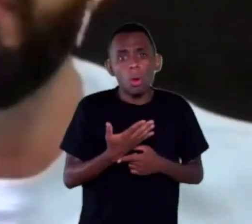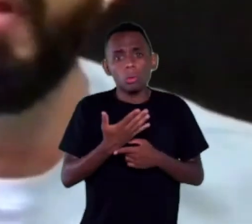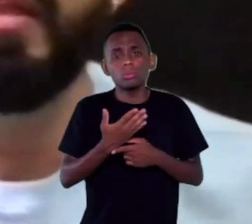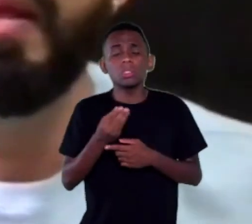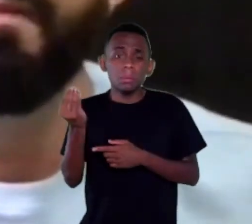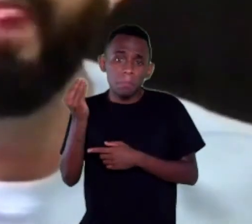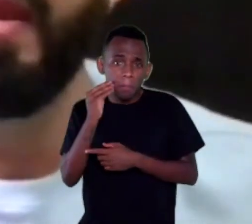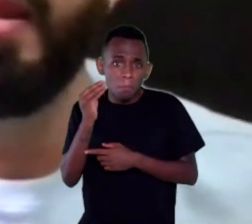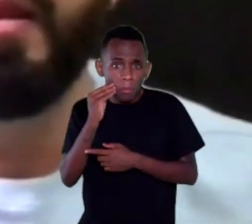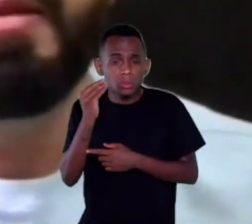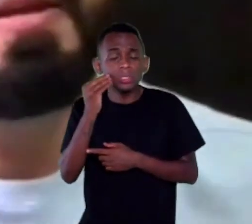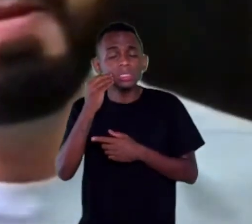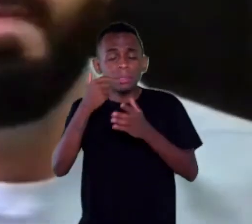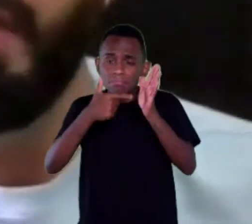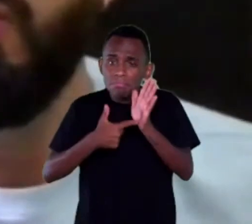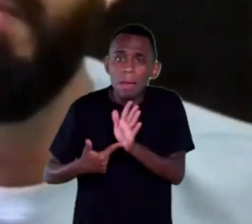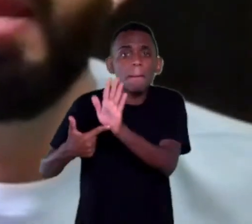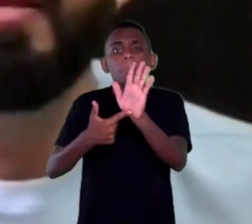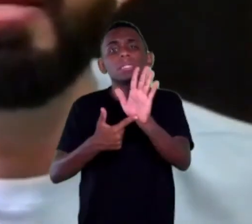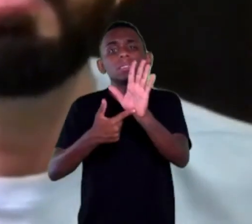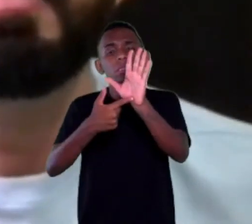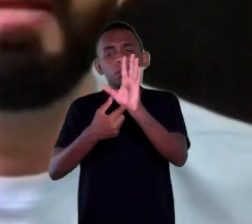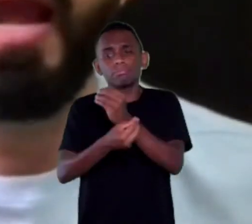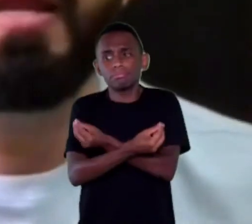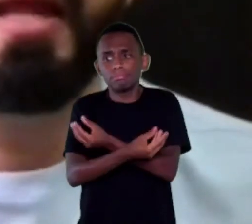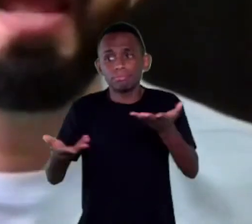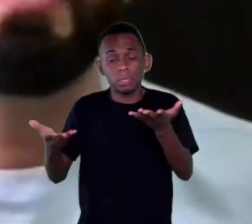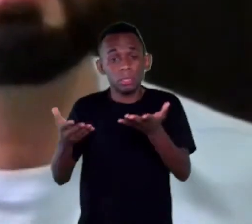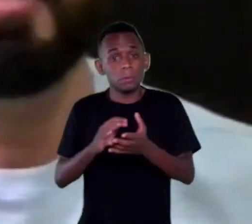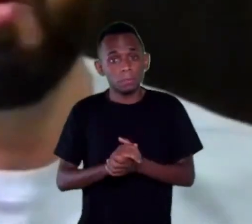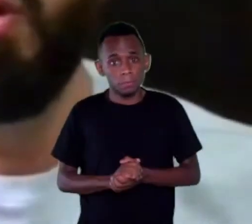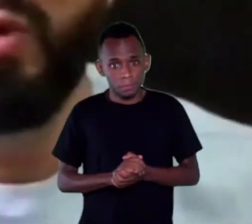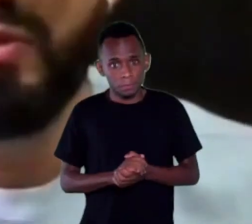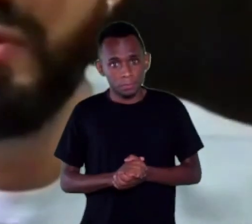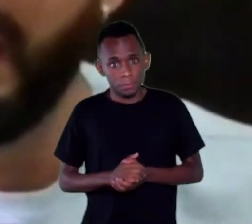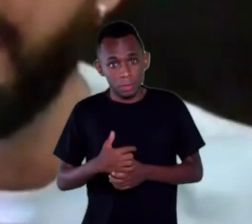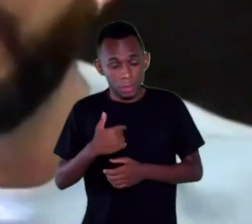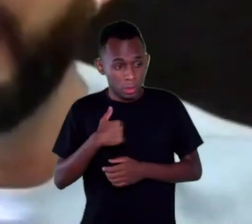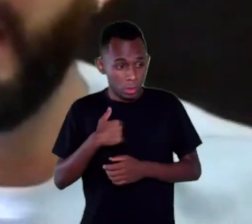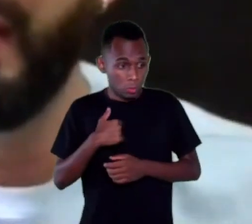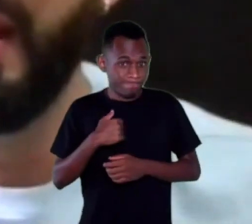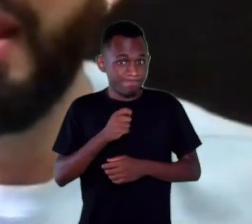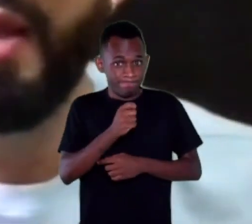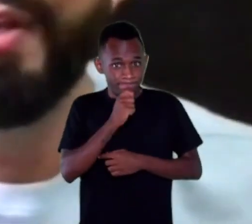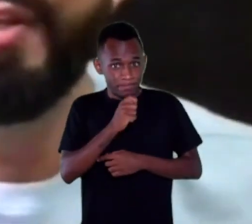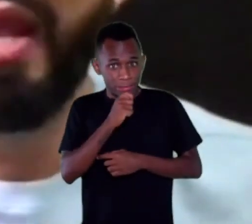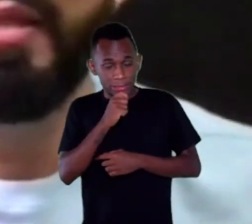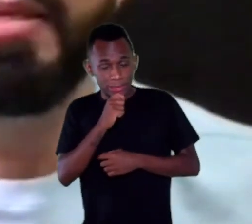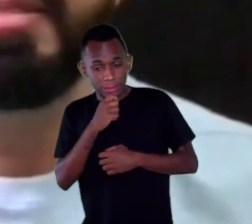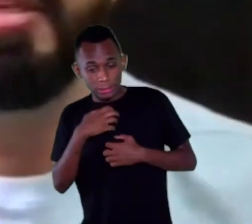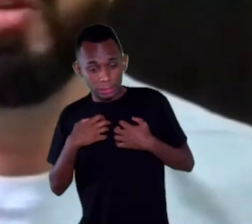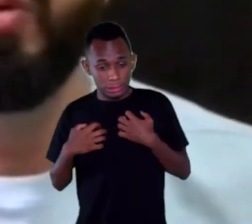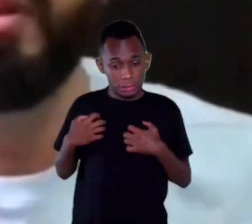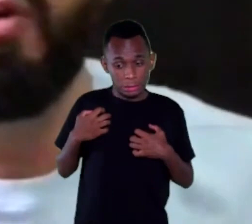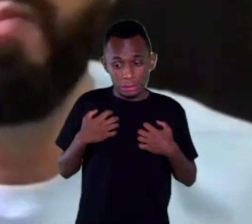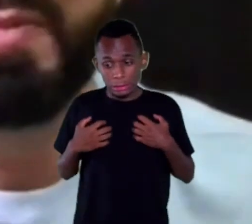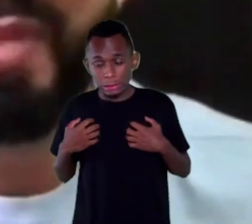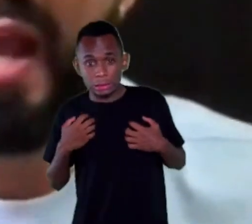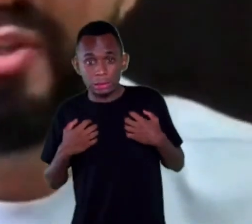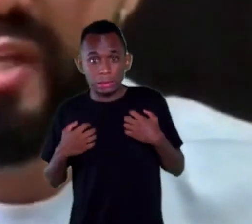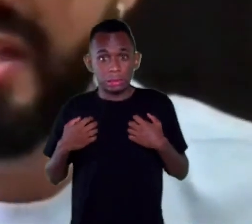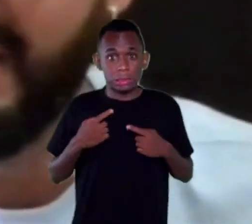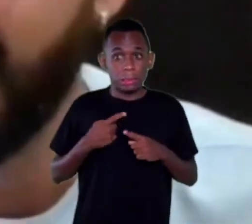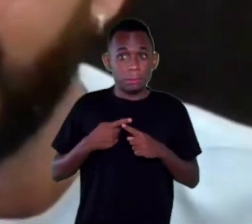da gaveta. E eu meio que assim, ainda receoso, né? Porque a gente ainda assim escuta